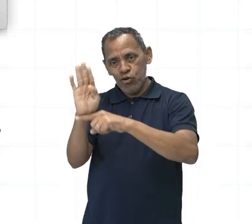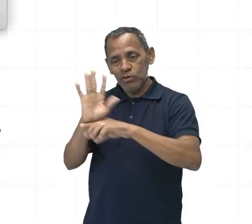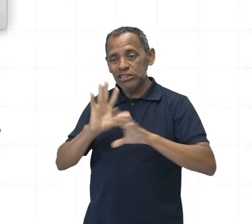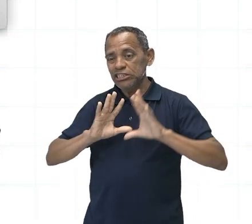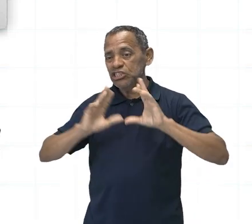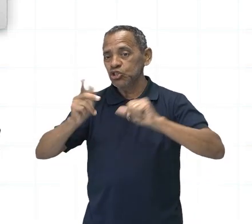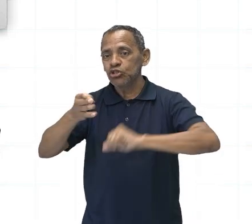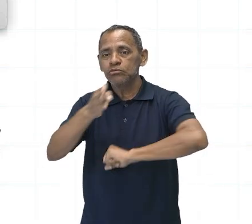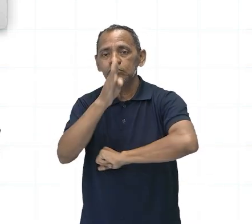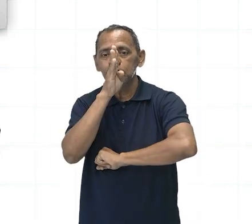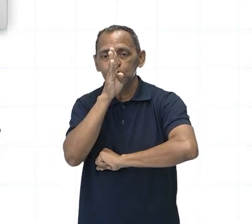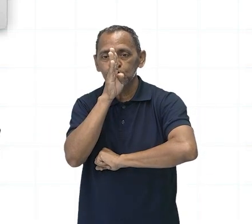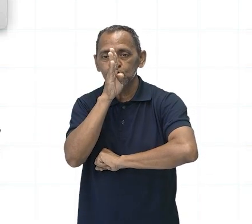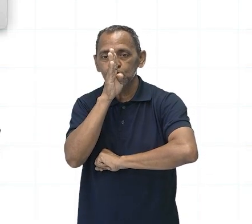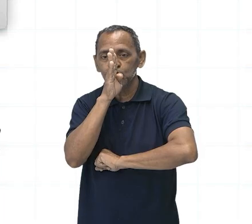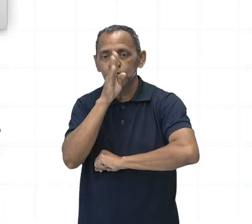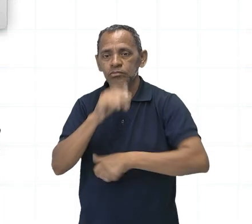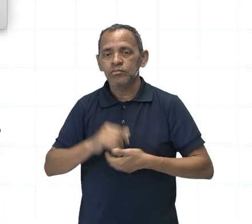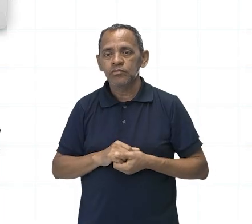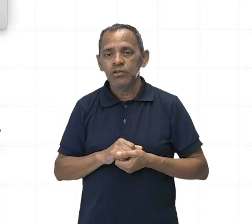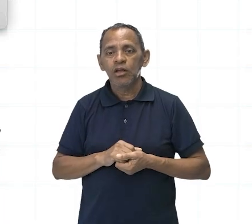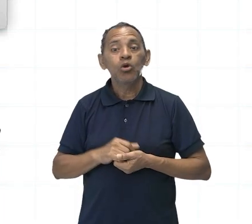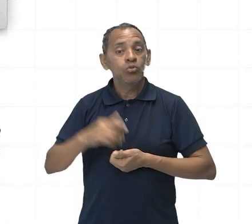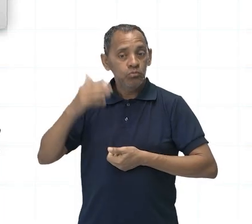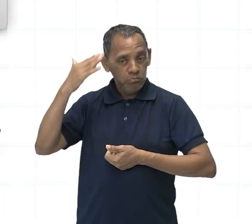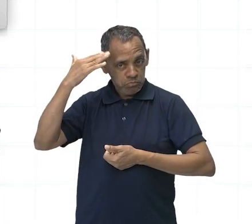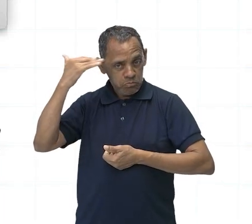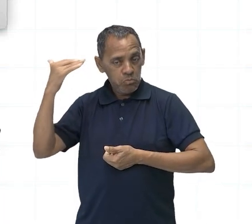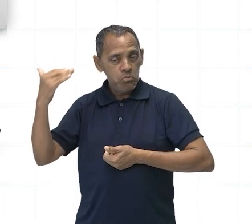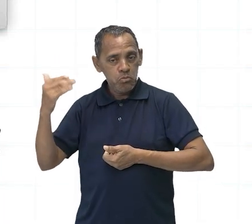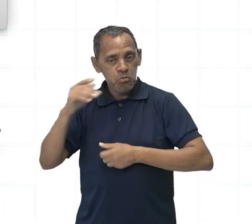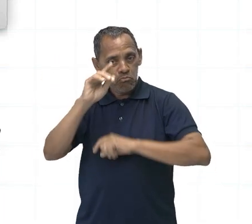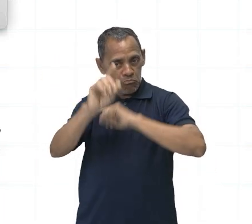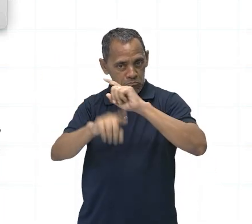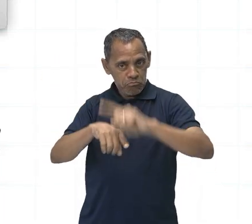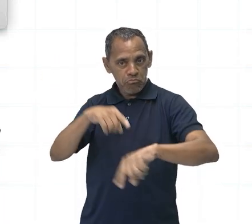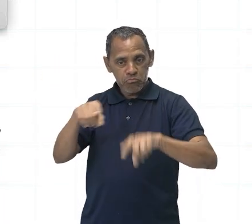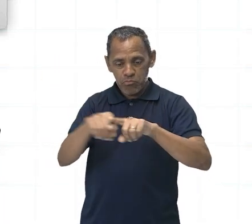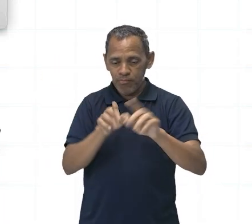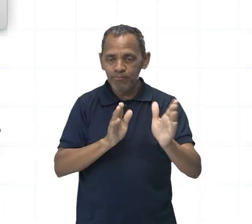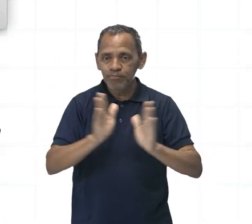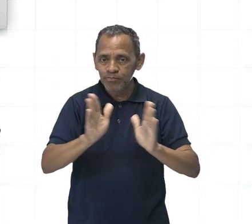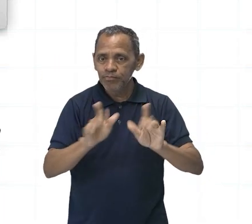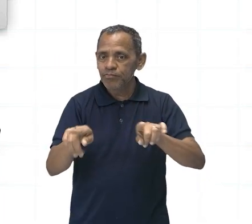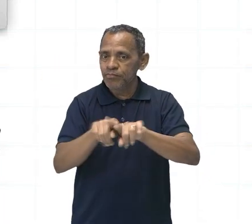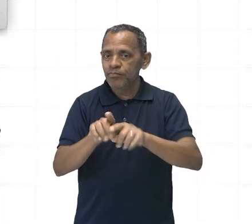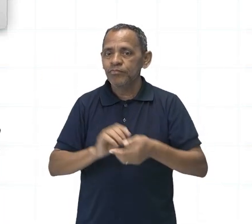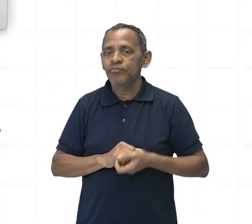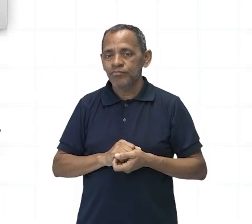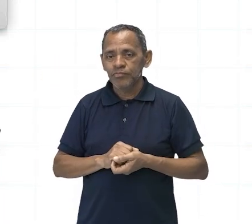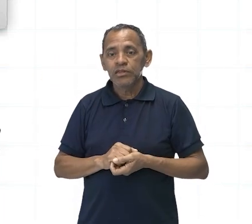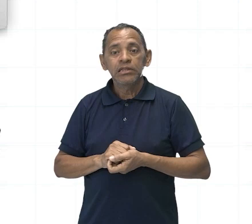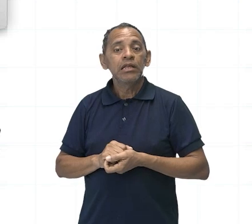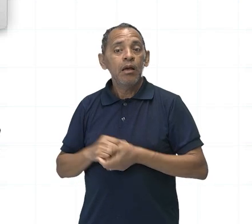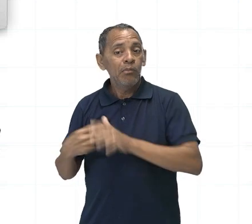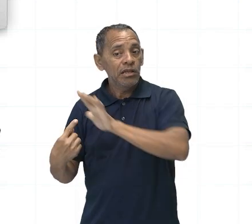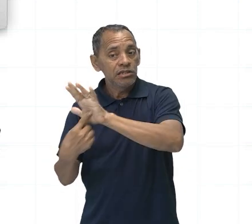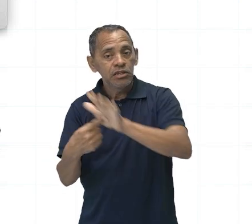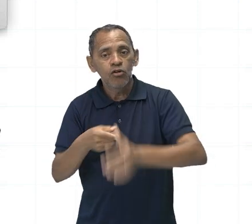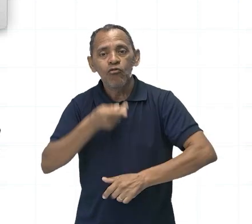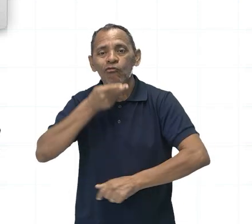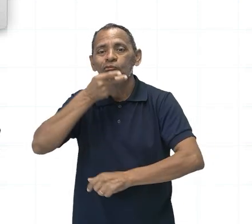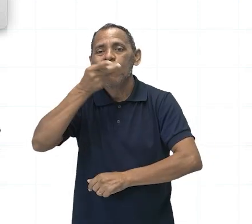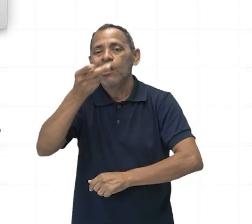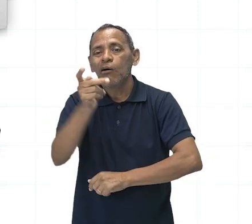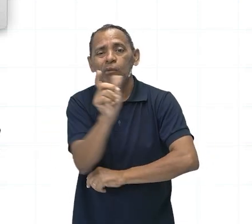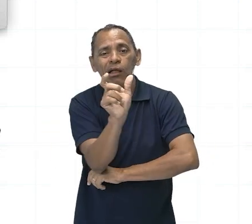81 filmes, todos mudos. Então, ele fez grande sucesso durante todo esse período que ele esteve